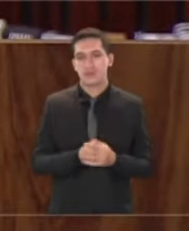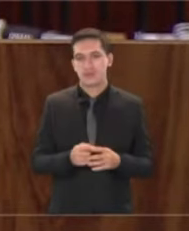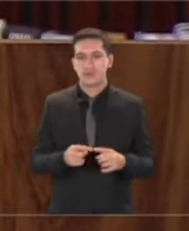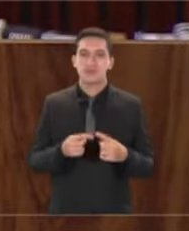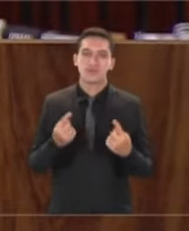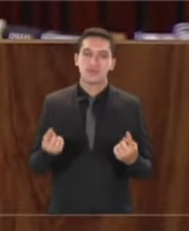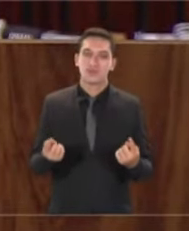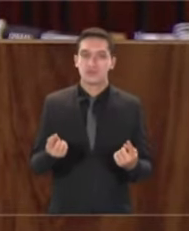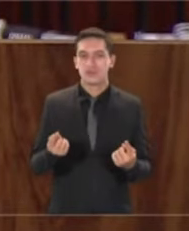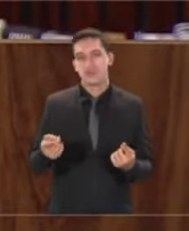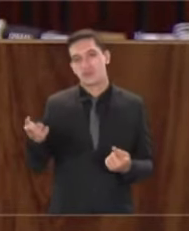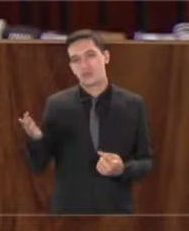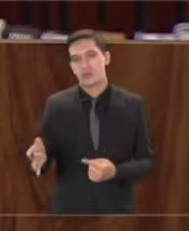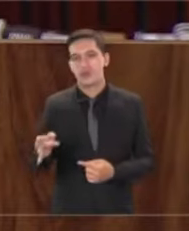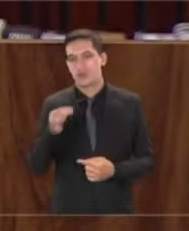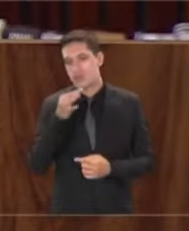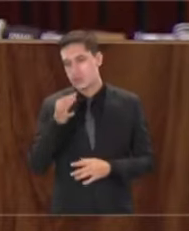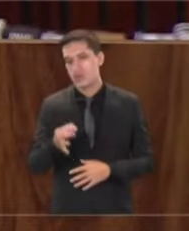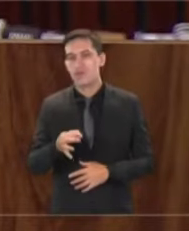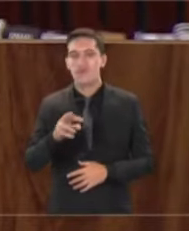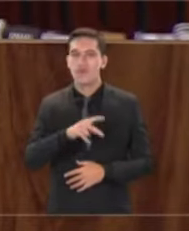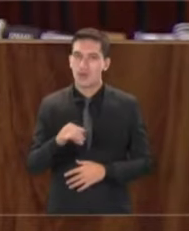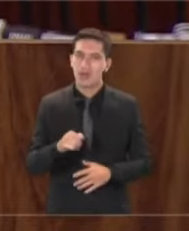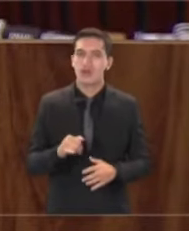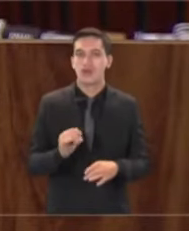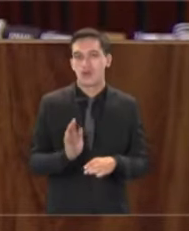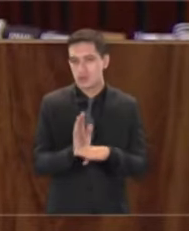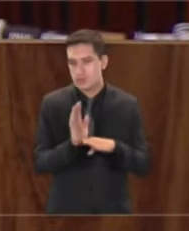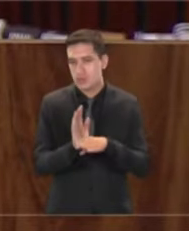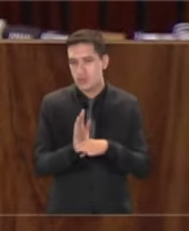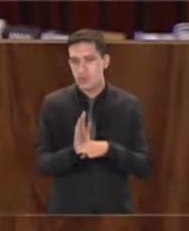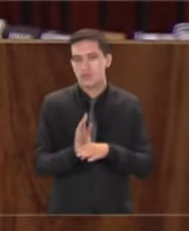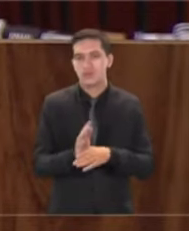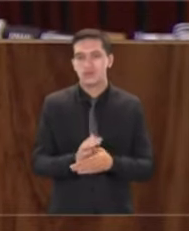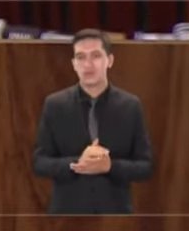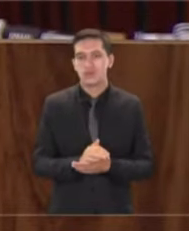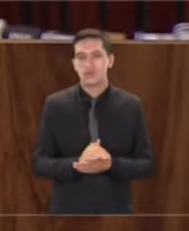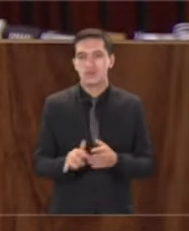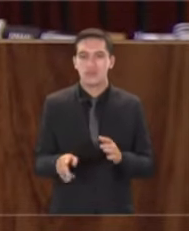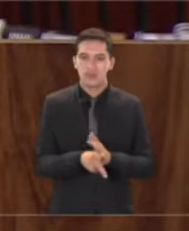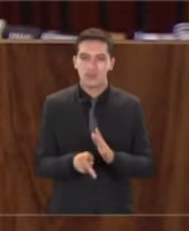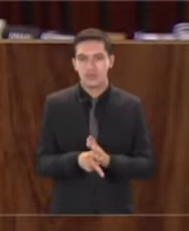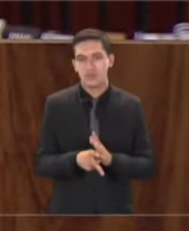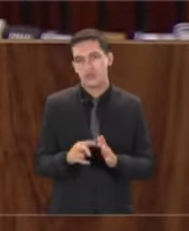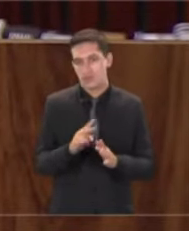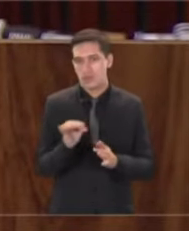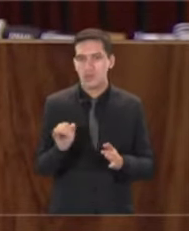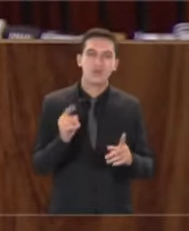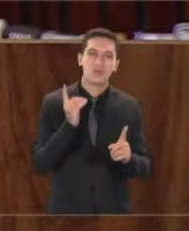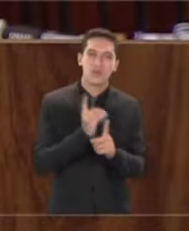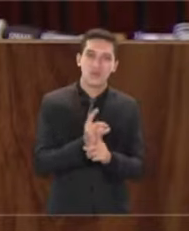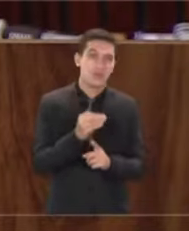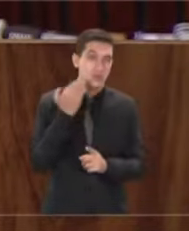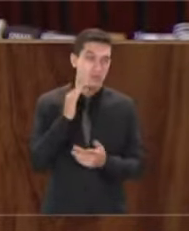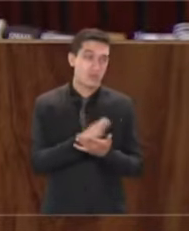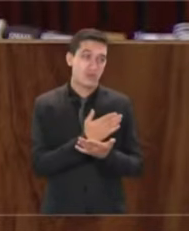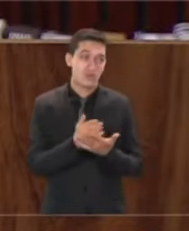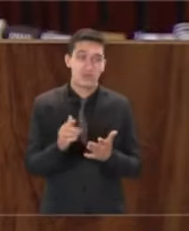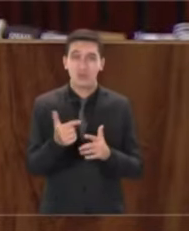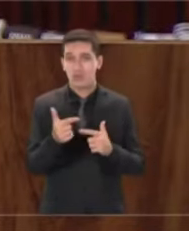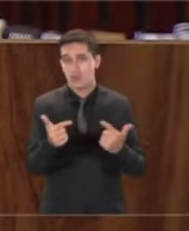Então, essa opinião vai agradar, vai ao encontro de entendimento de uns e